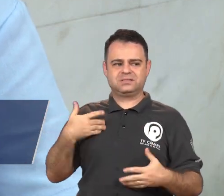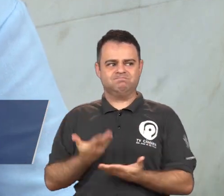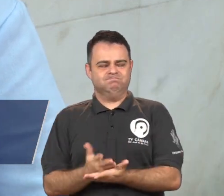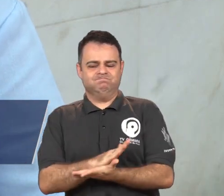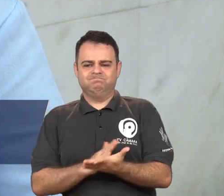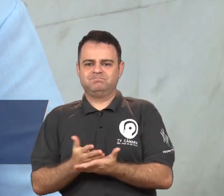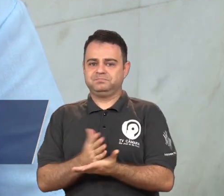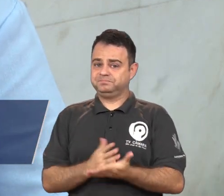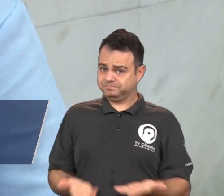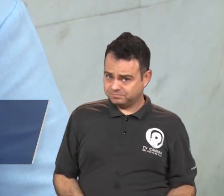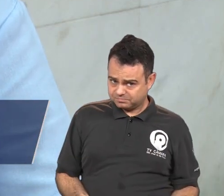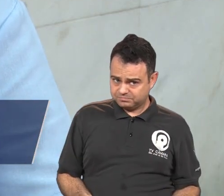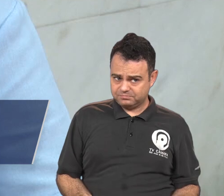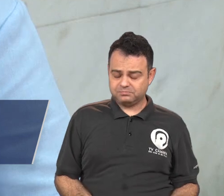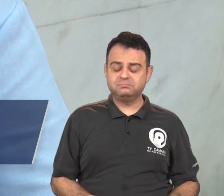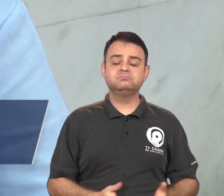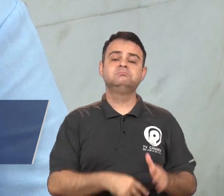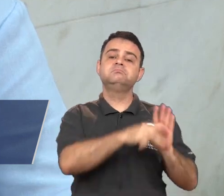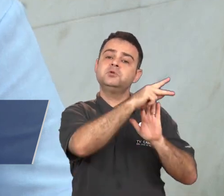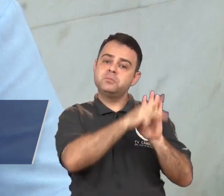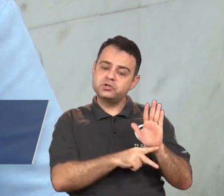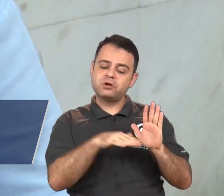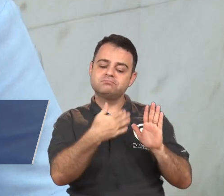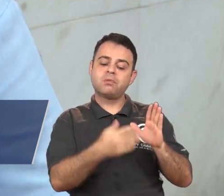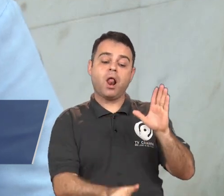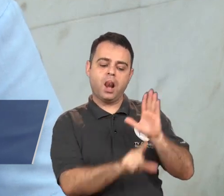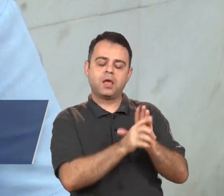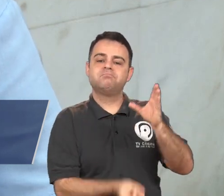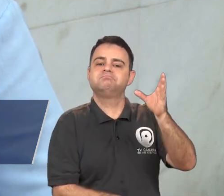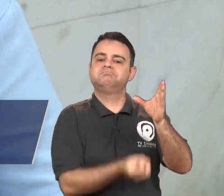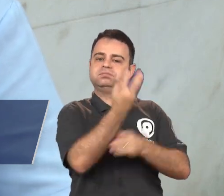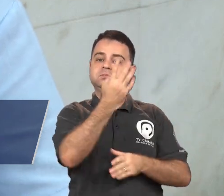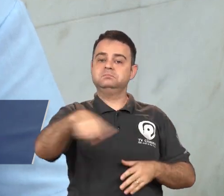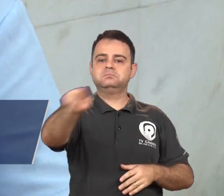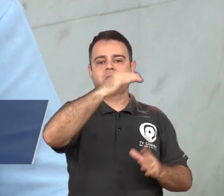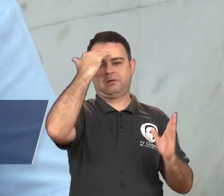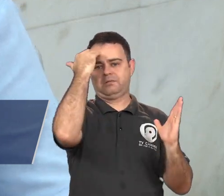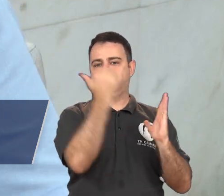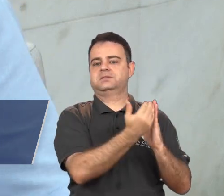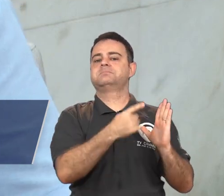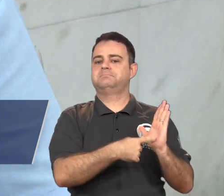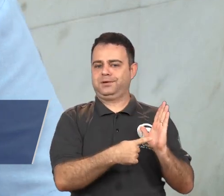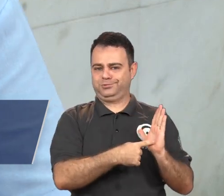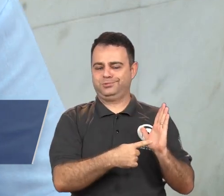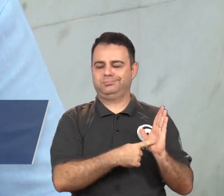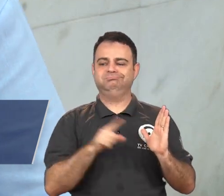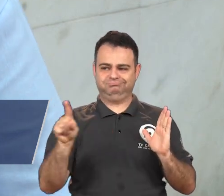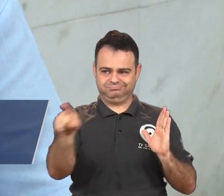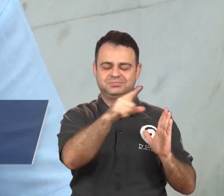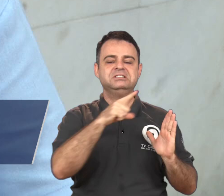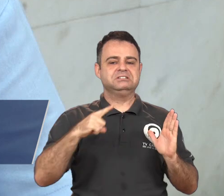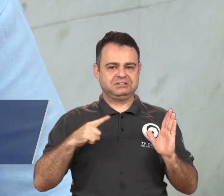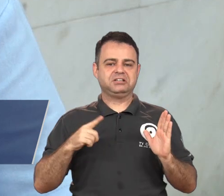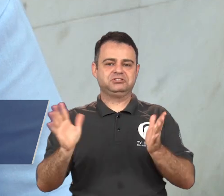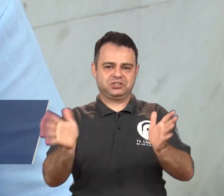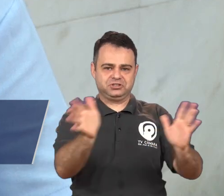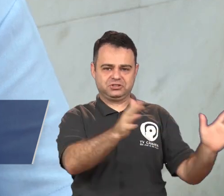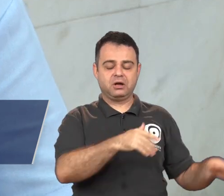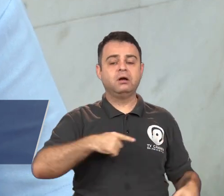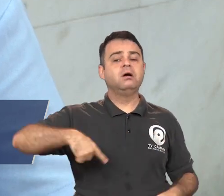uma lei que é respeitada. Não foi uma lei que nós tivemos que ir